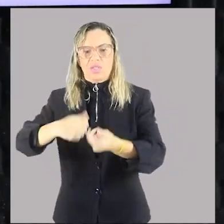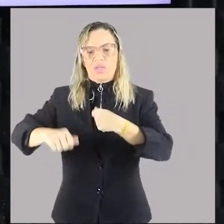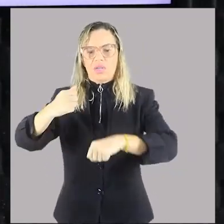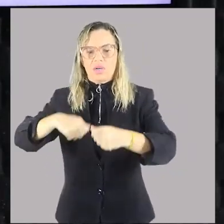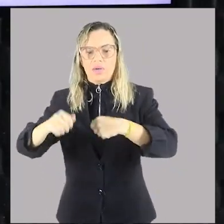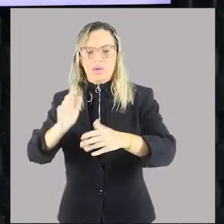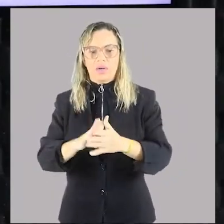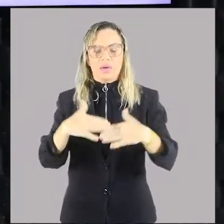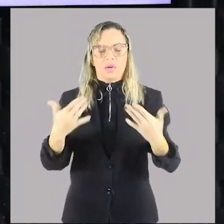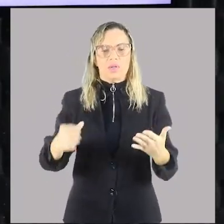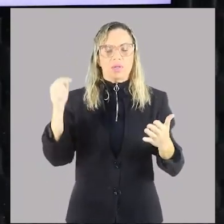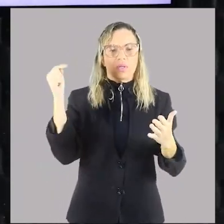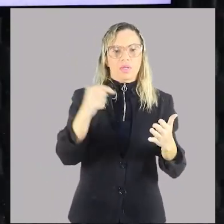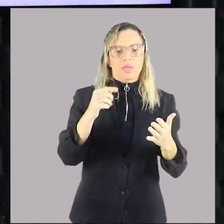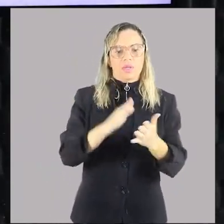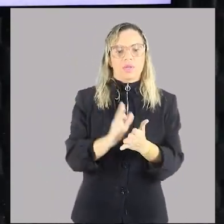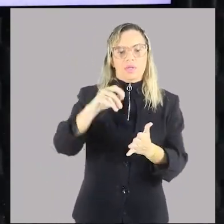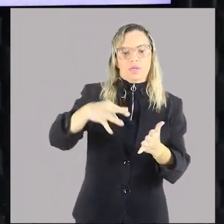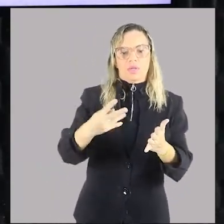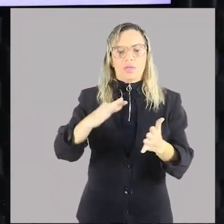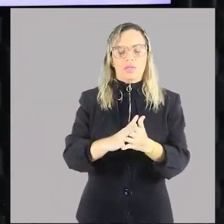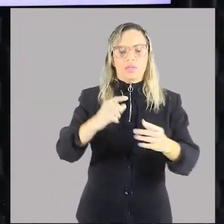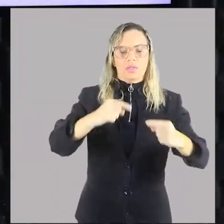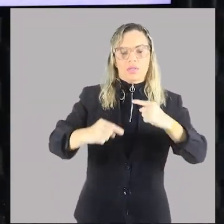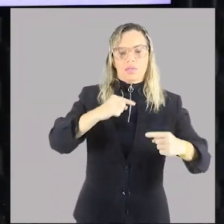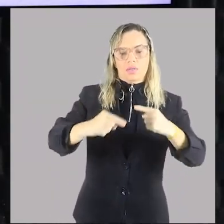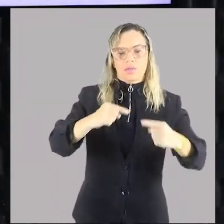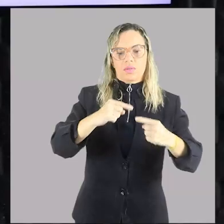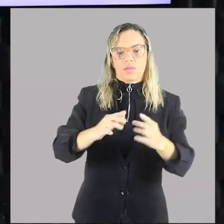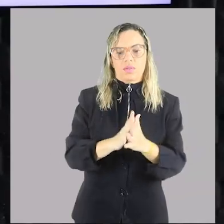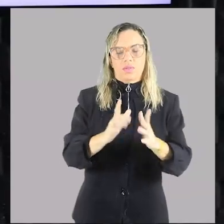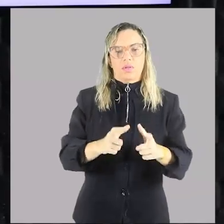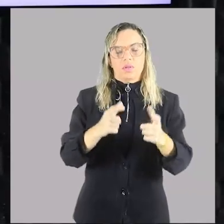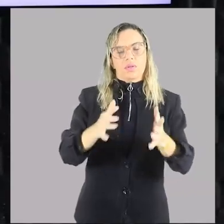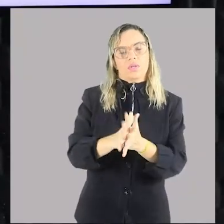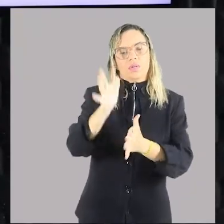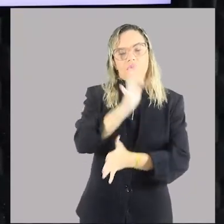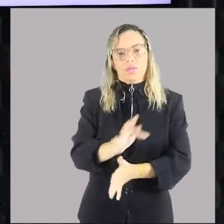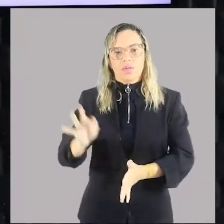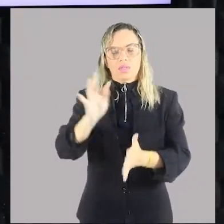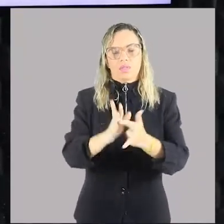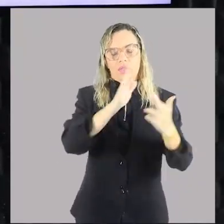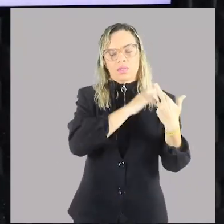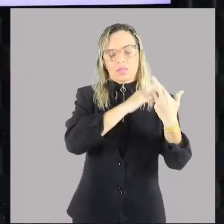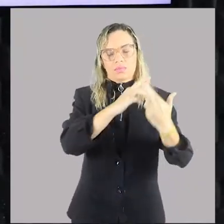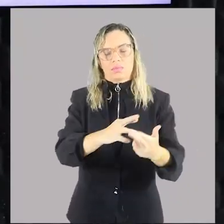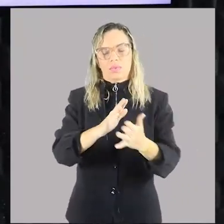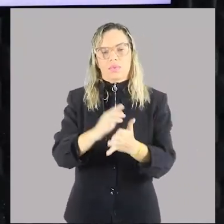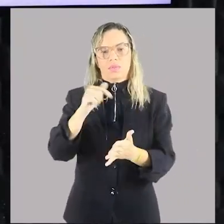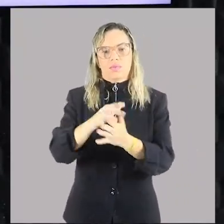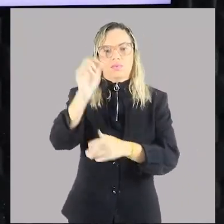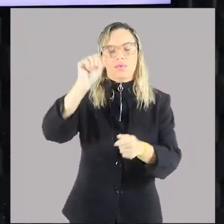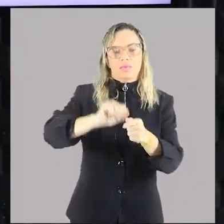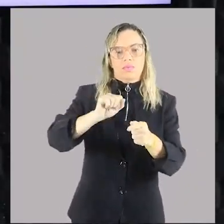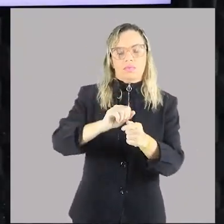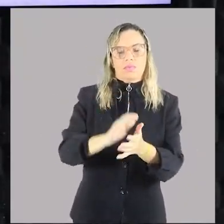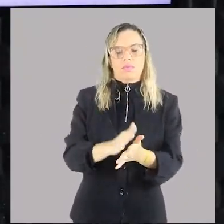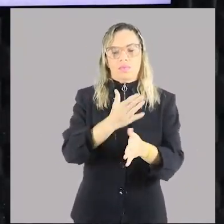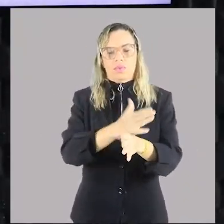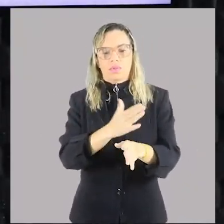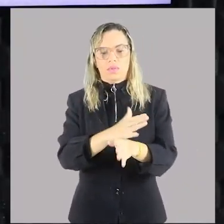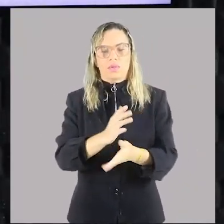administrativas. Nas entidades políticas, nós temos os entes federativos, nós temos as entidades federativas. Estas fazem parte